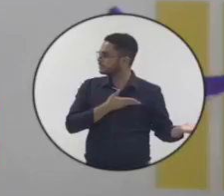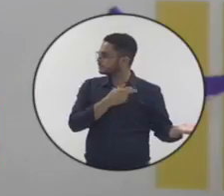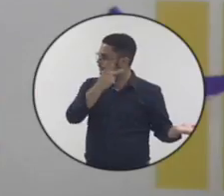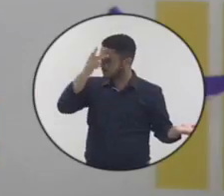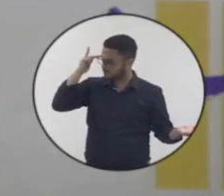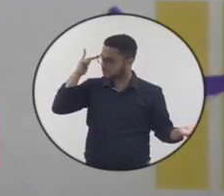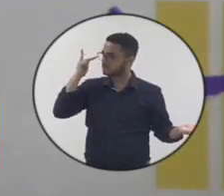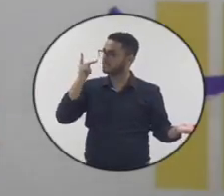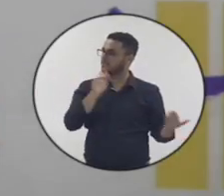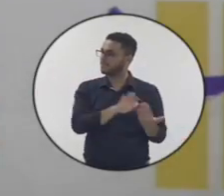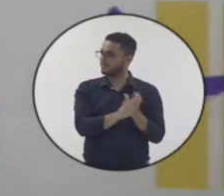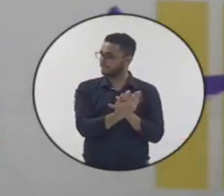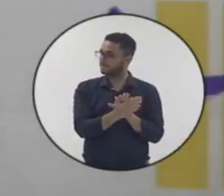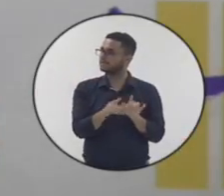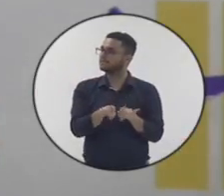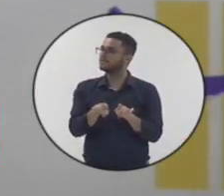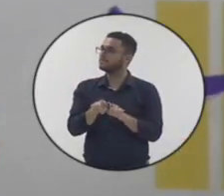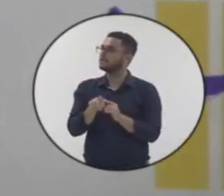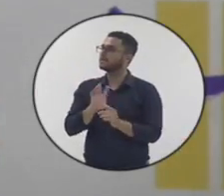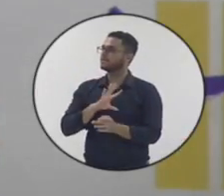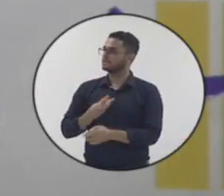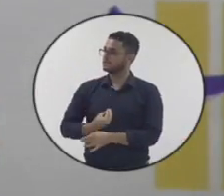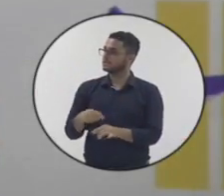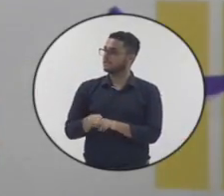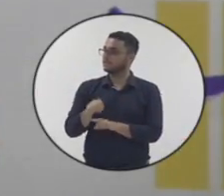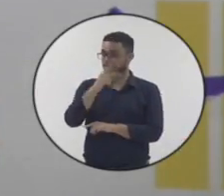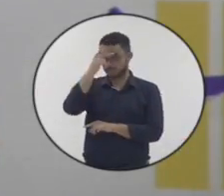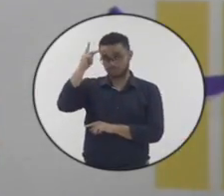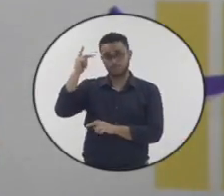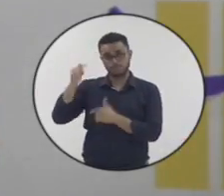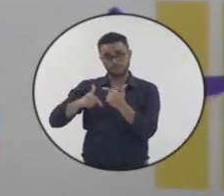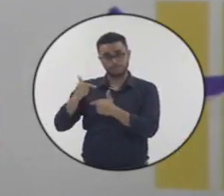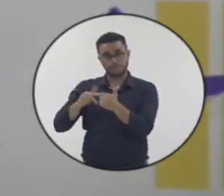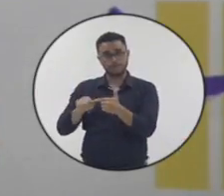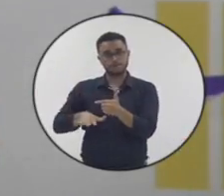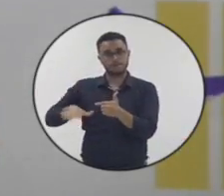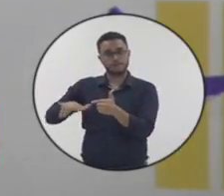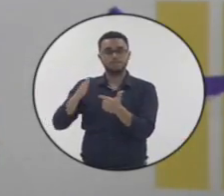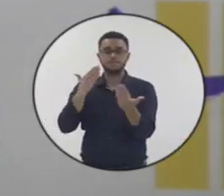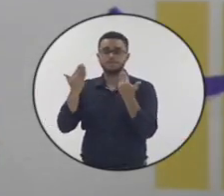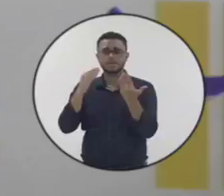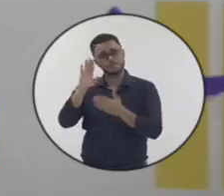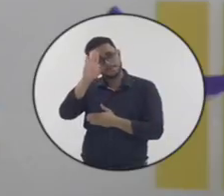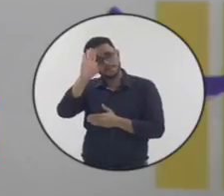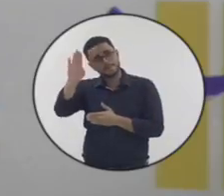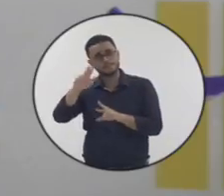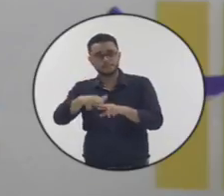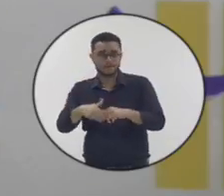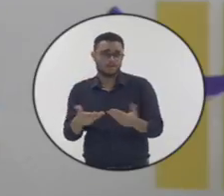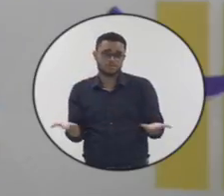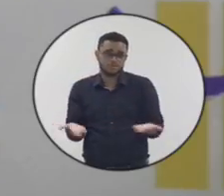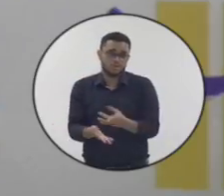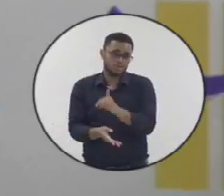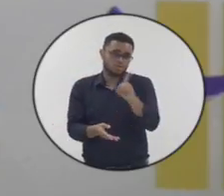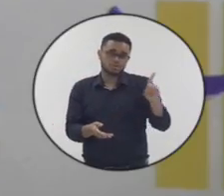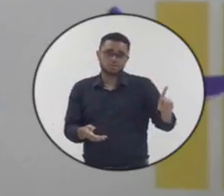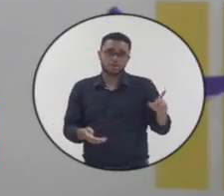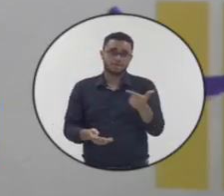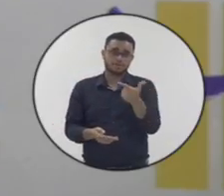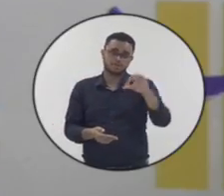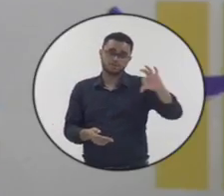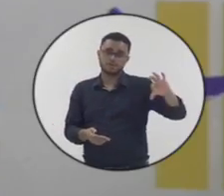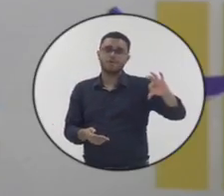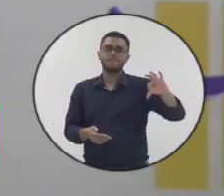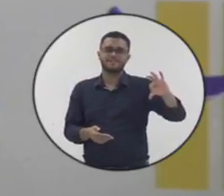pessoas trans, travestis e profissionais da psicologia, principalmente por este dia, né, o dia 29 de